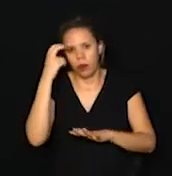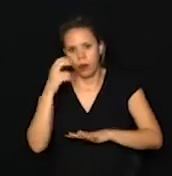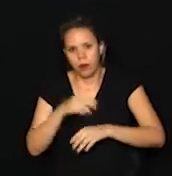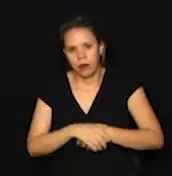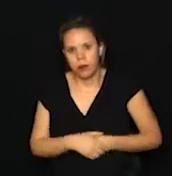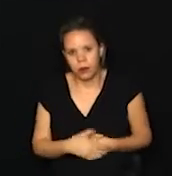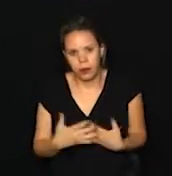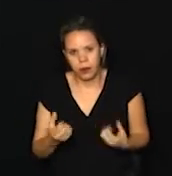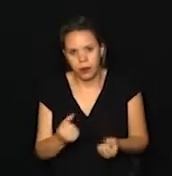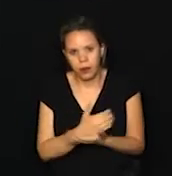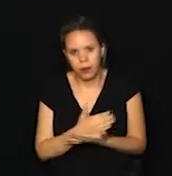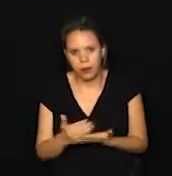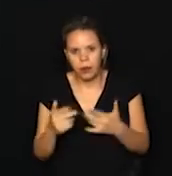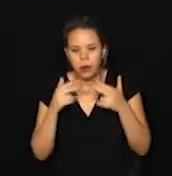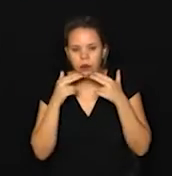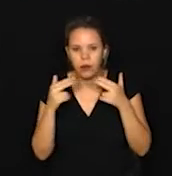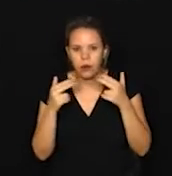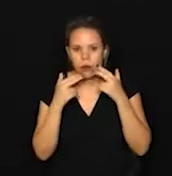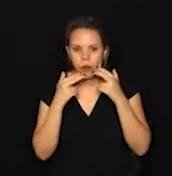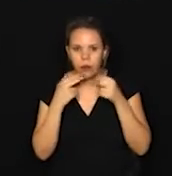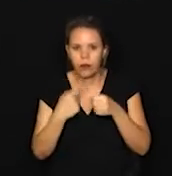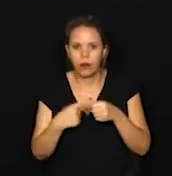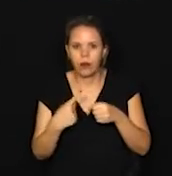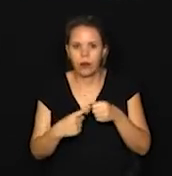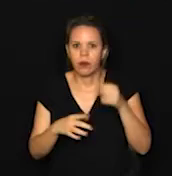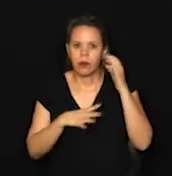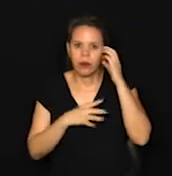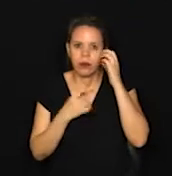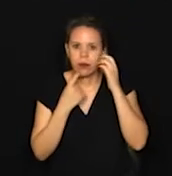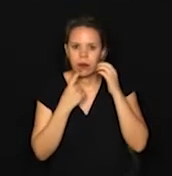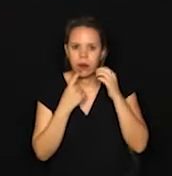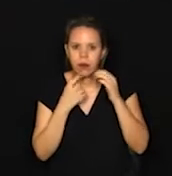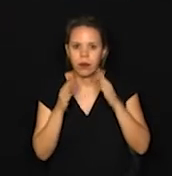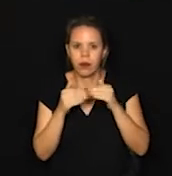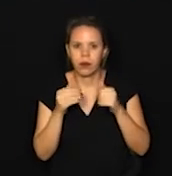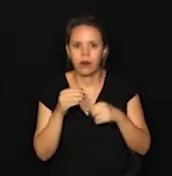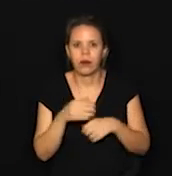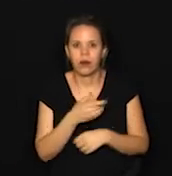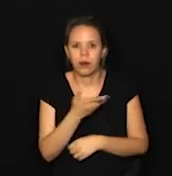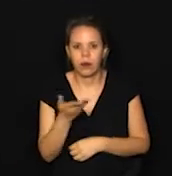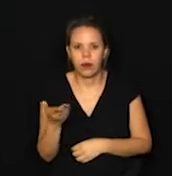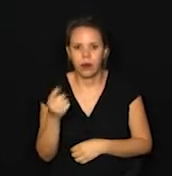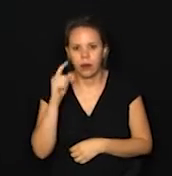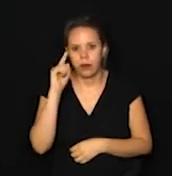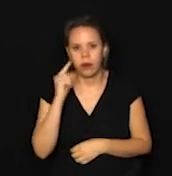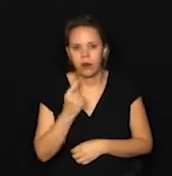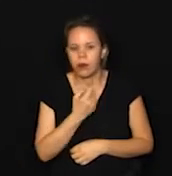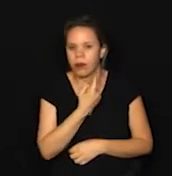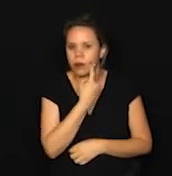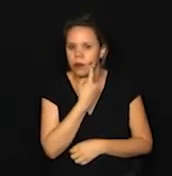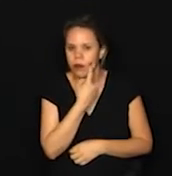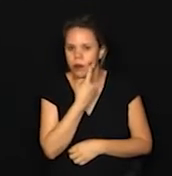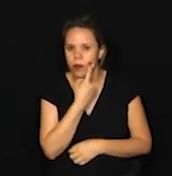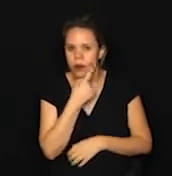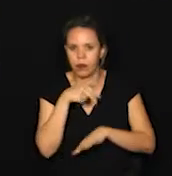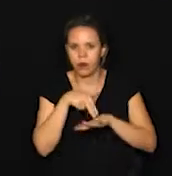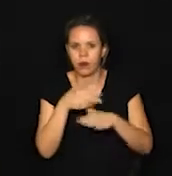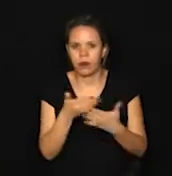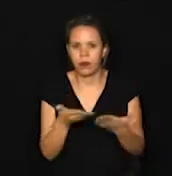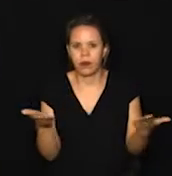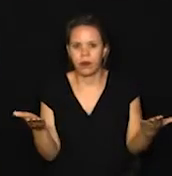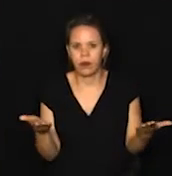Mas nós vamos começar com as notícias da metrópole de Campinas. Então peço por gentileza para a Mena Abreu, que já está aqui nos nossos